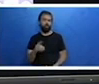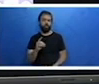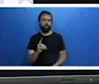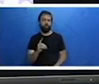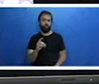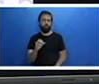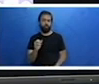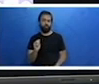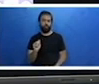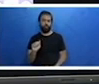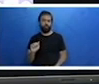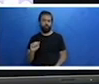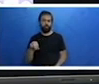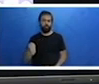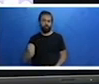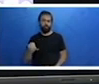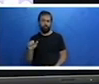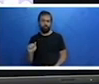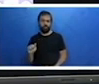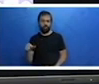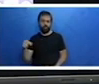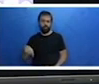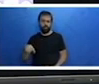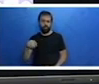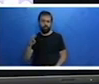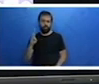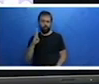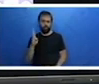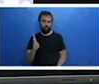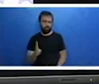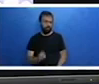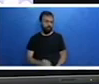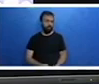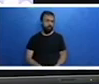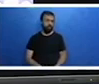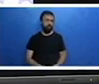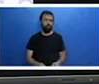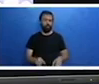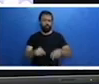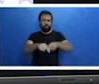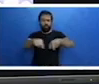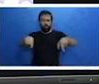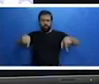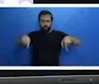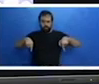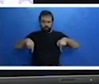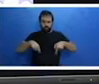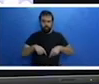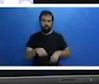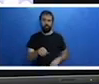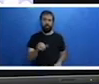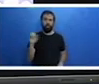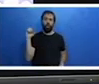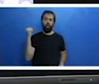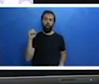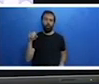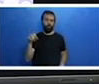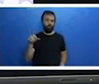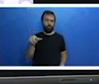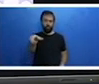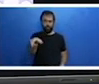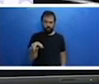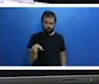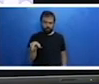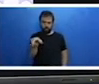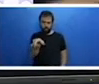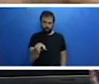Brasil. Conhecido como damas brasileira, o tabuleiro possui 8 colunas,